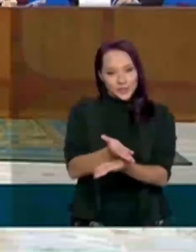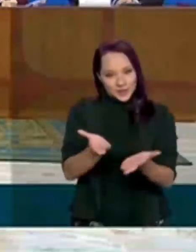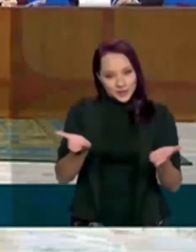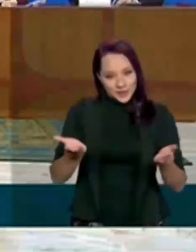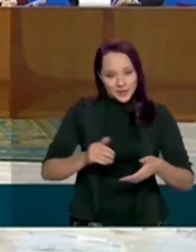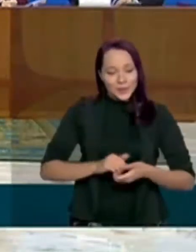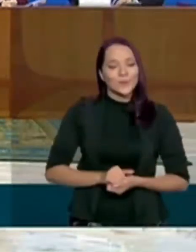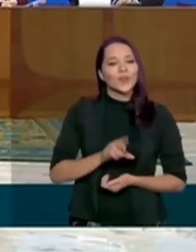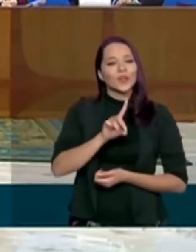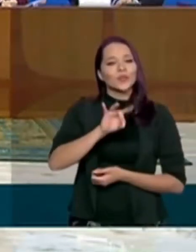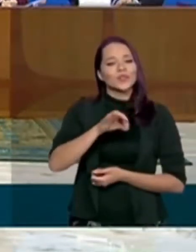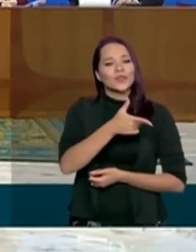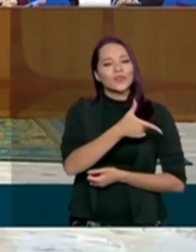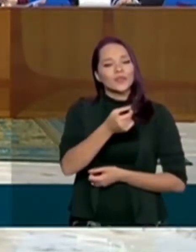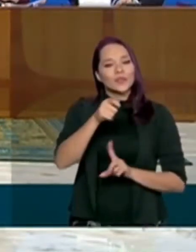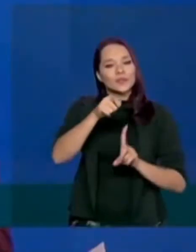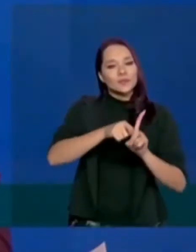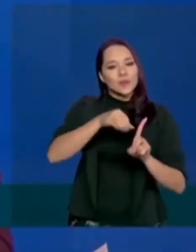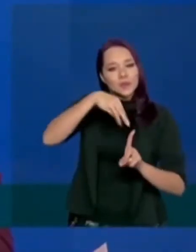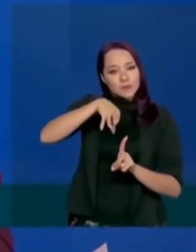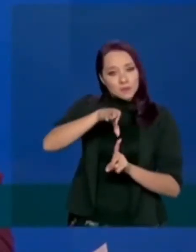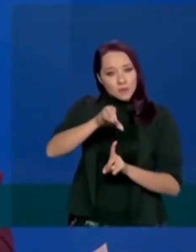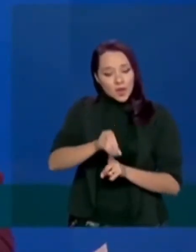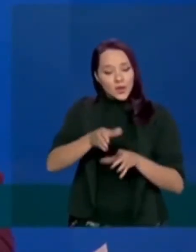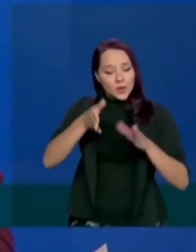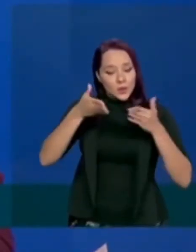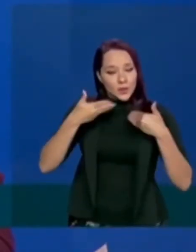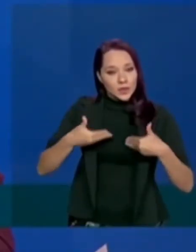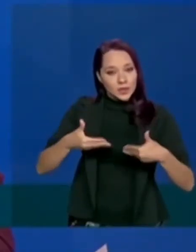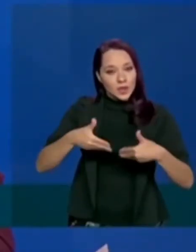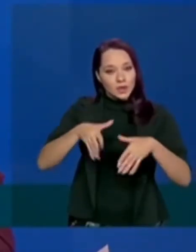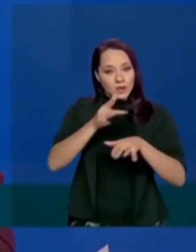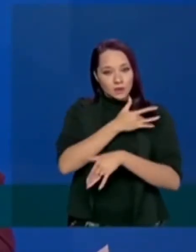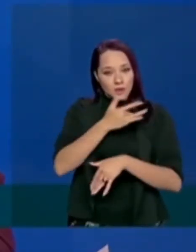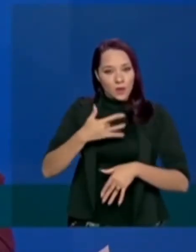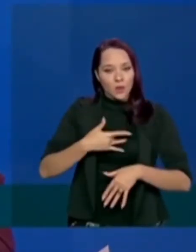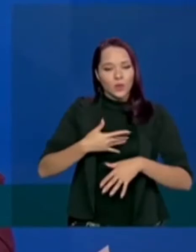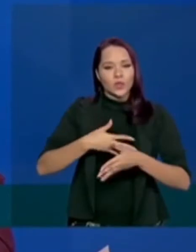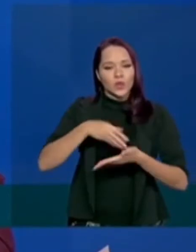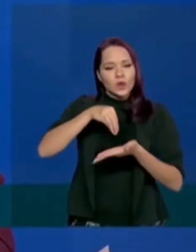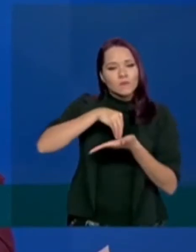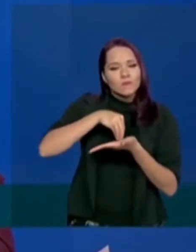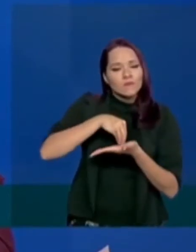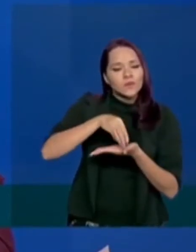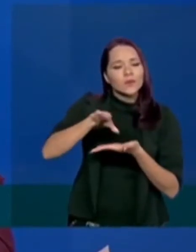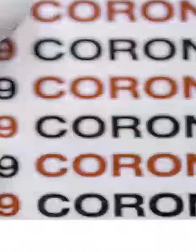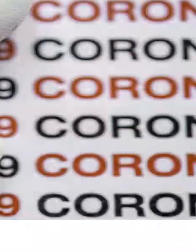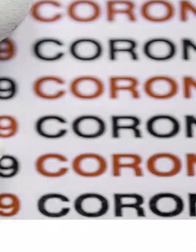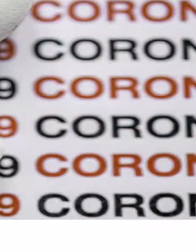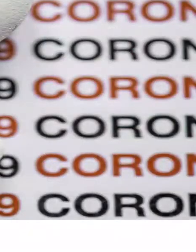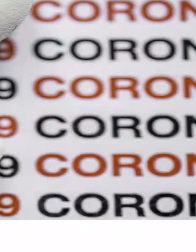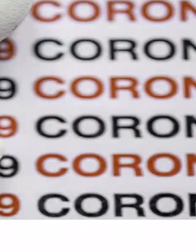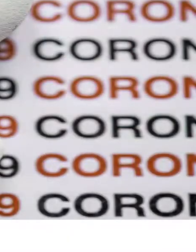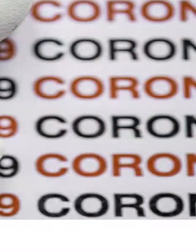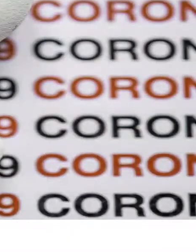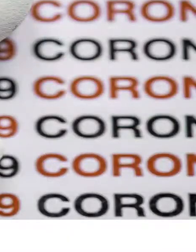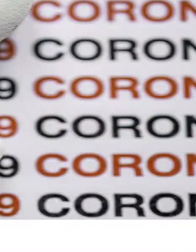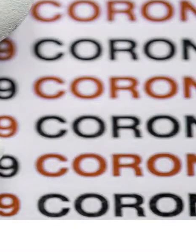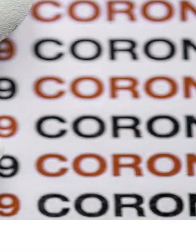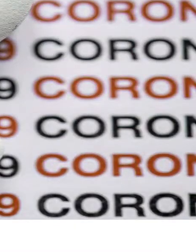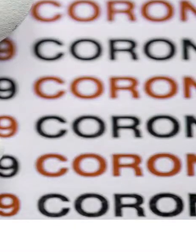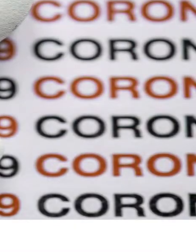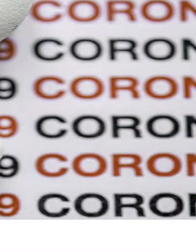O Ministério da Saúde divulgou nesta segunda-feira uma nova orientação sobre o uso de cloroquina e hidroxicloroquina,